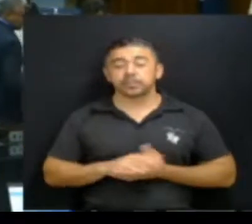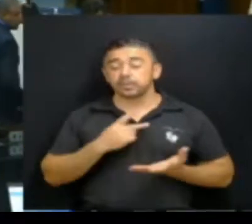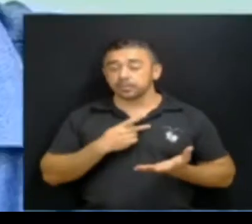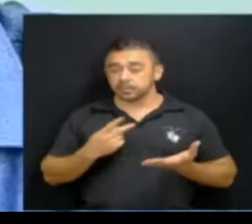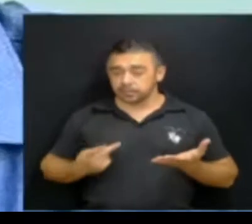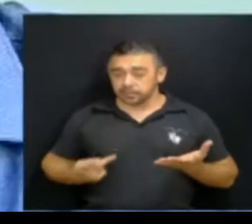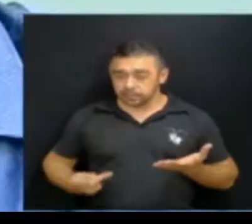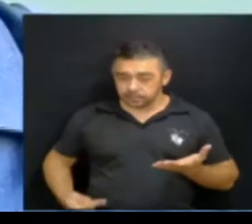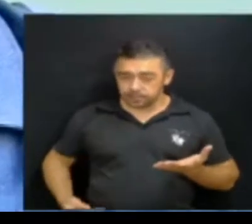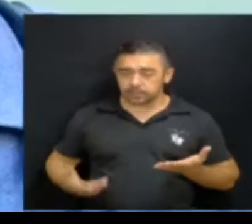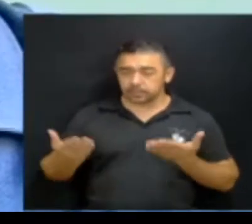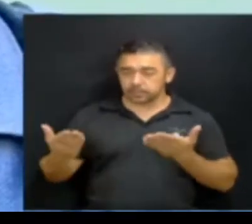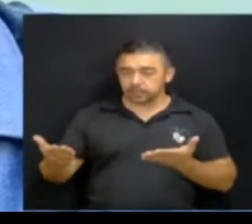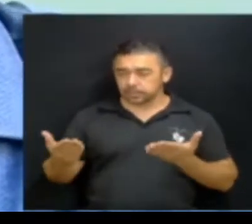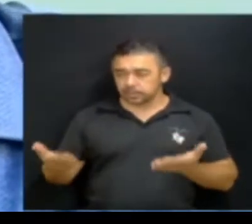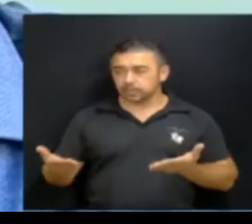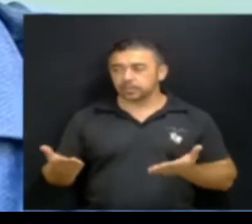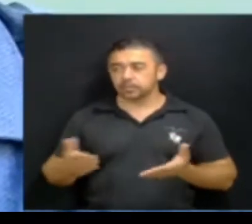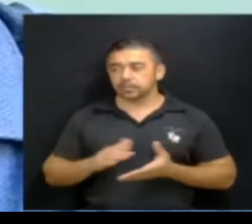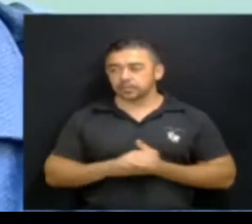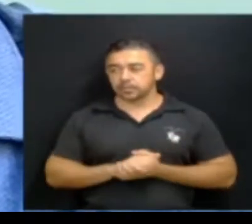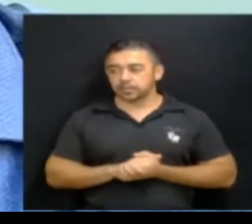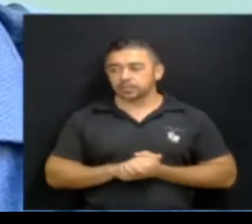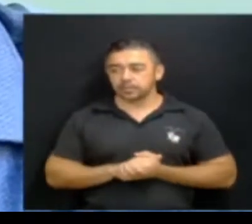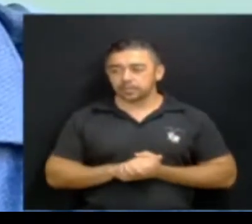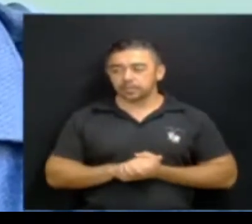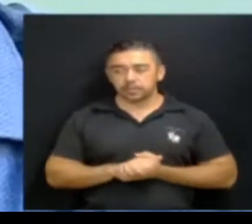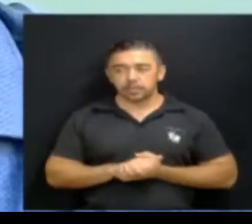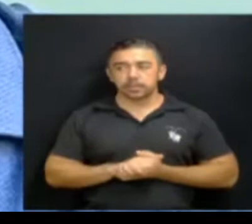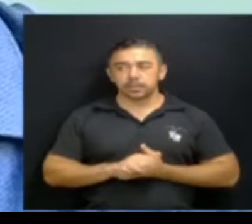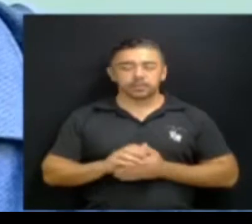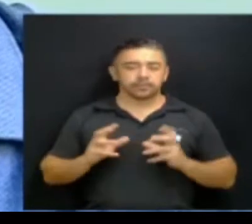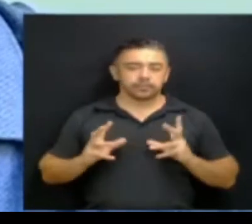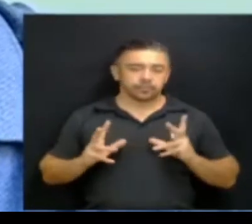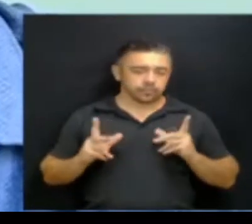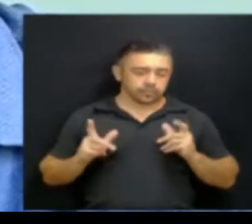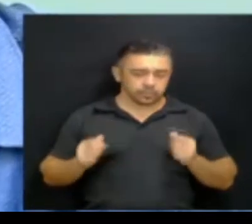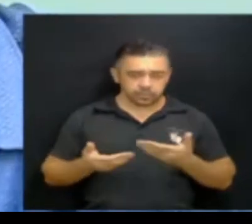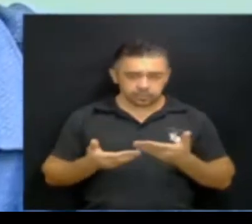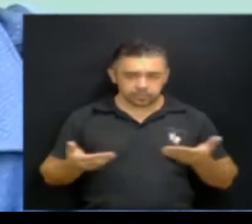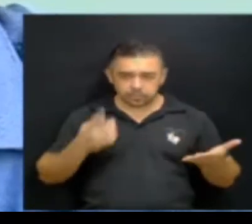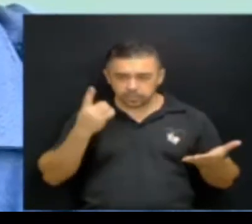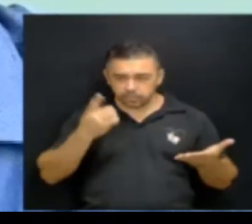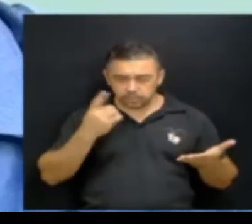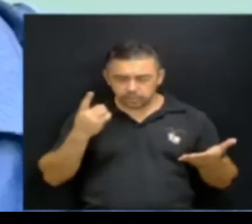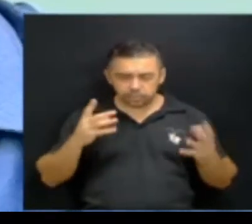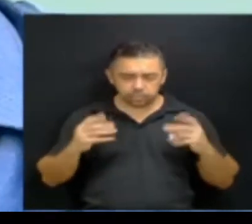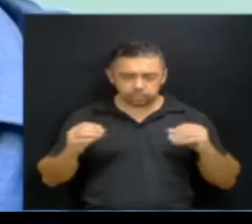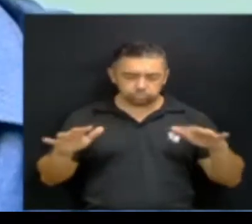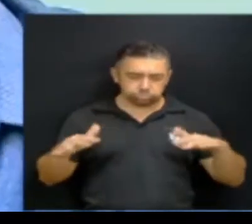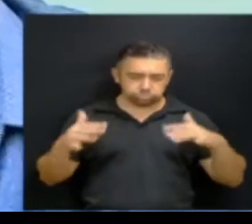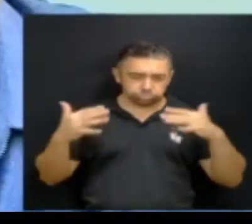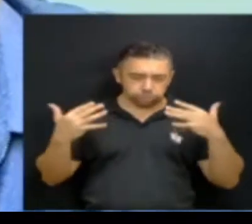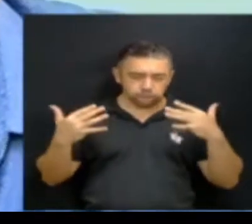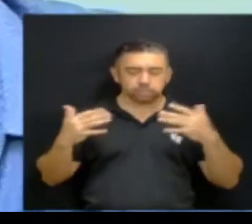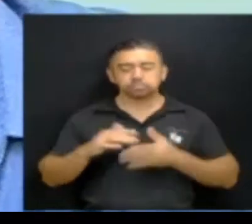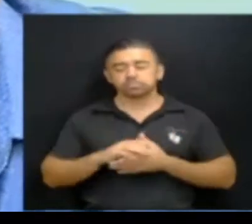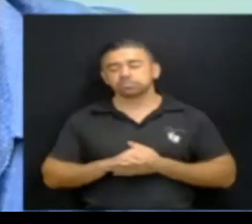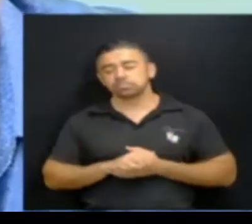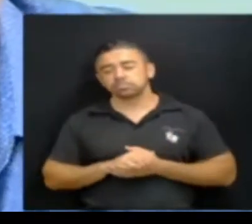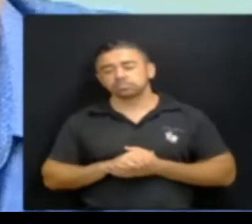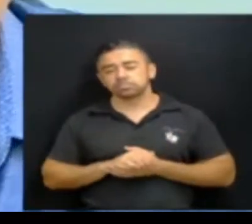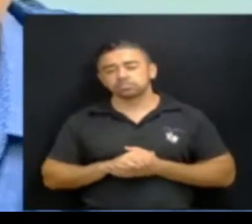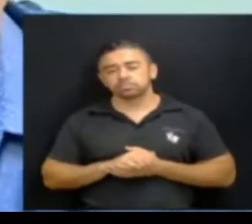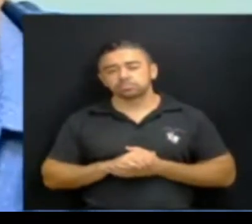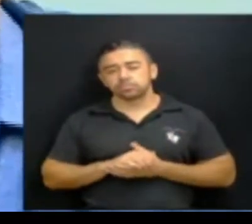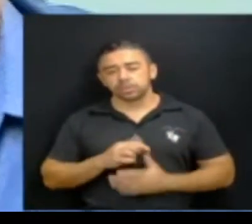Presidente Tercílio Turini, demais deputados e deputadas, a todo o público que nos assiste. Eu tenho orgulho em